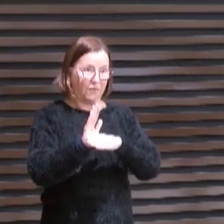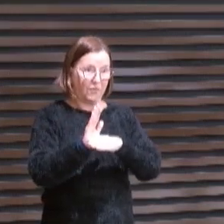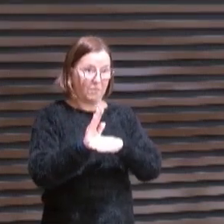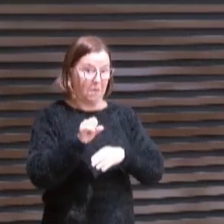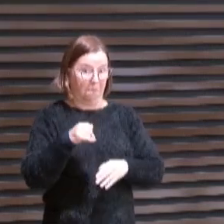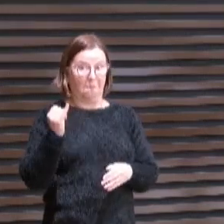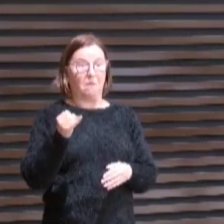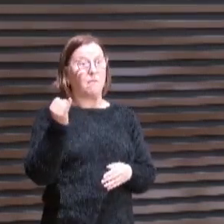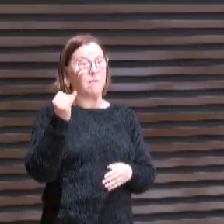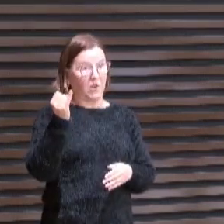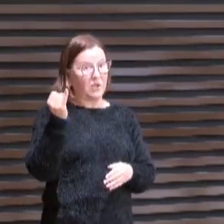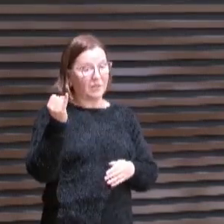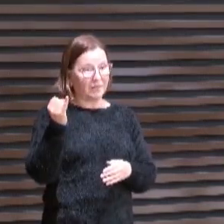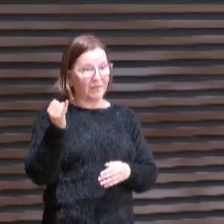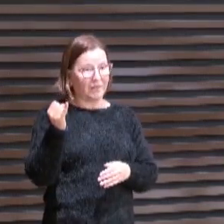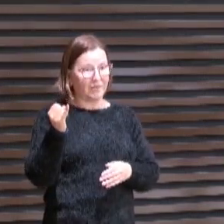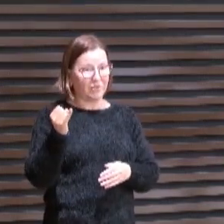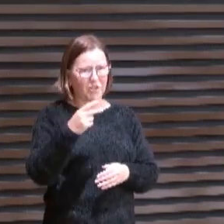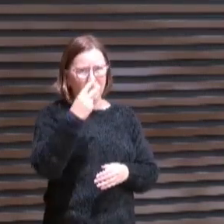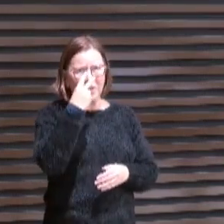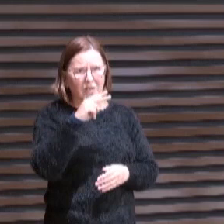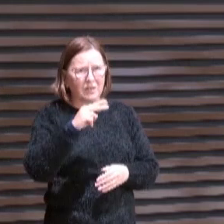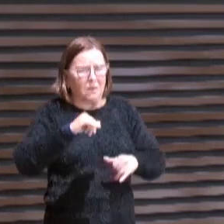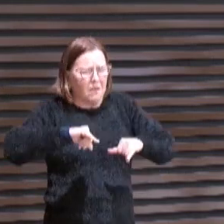marcante, e a gente vê aquele sofrimento.